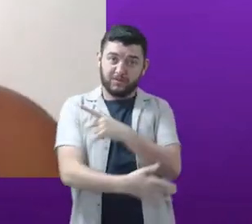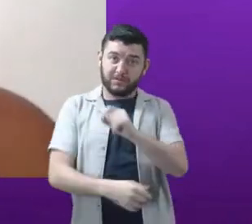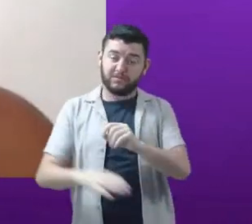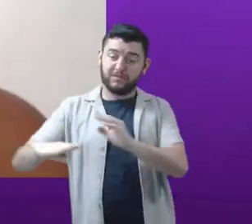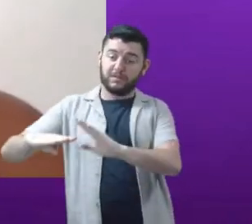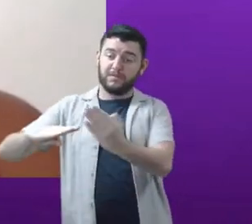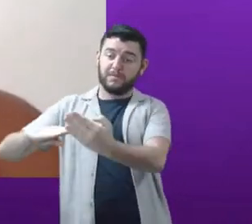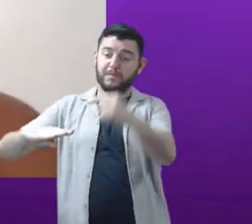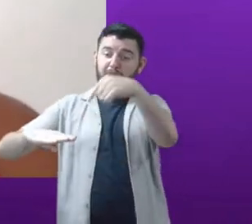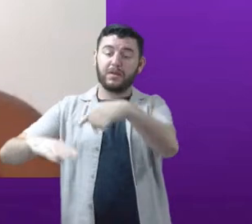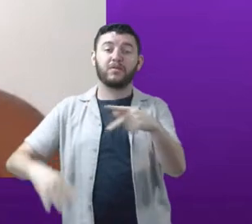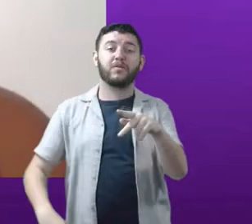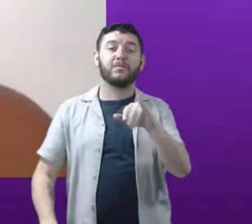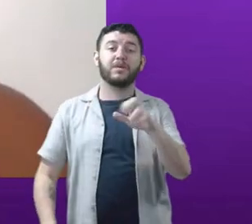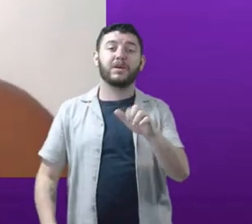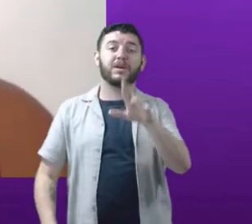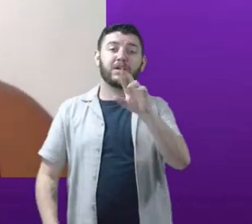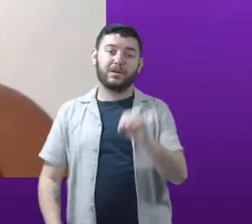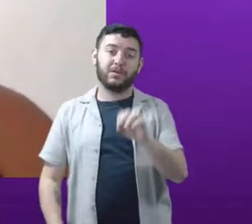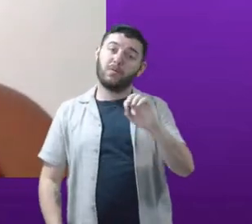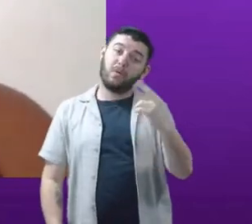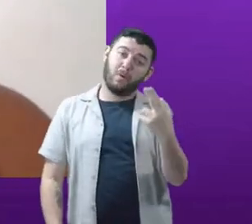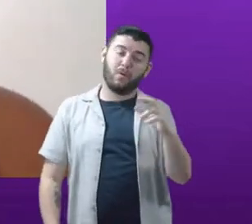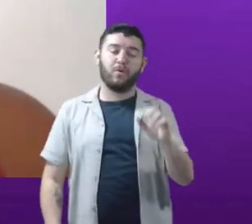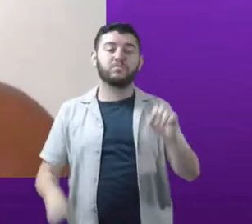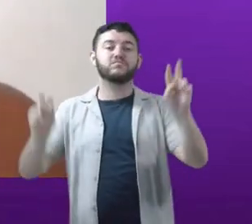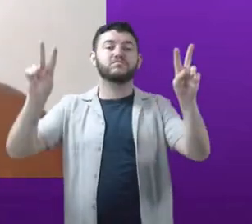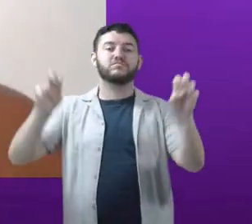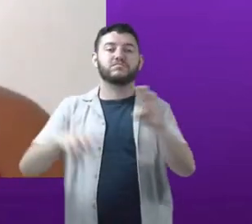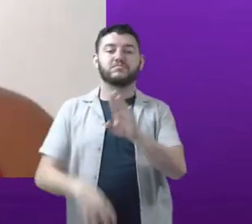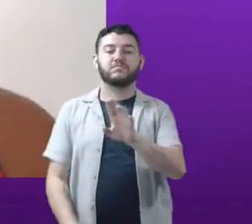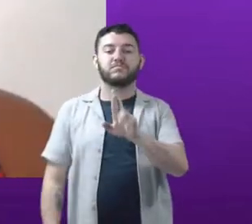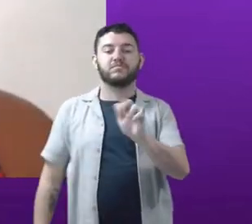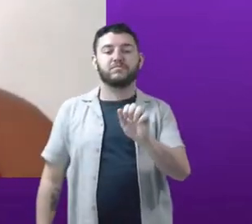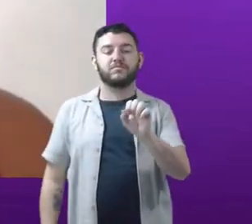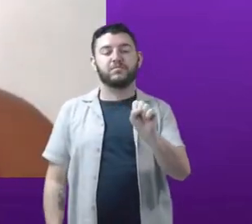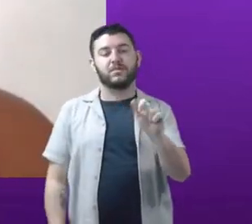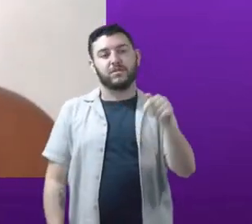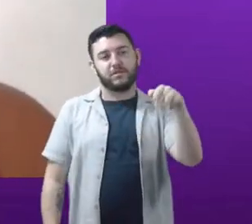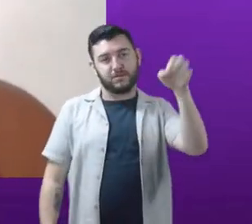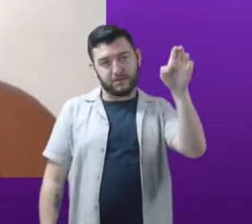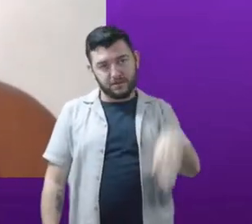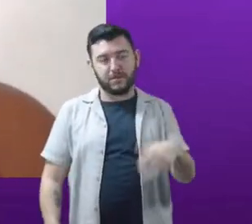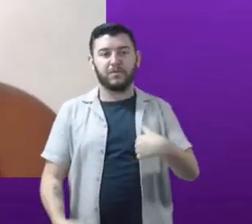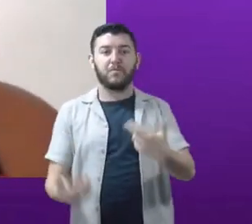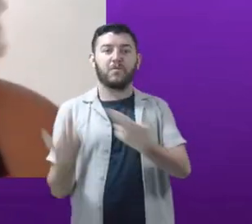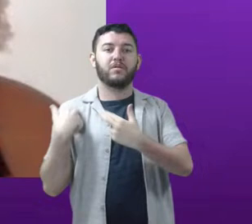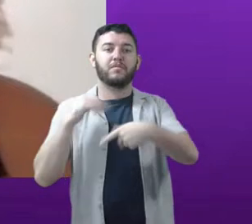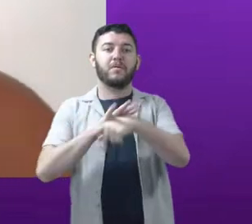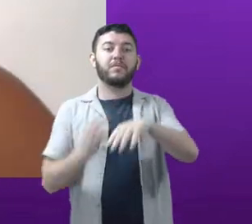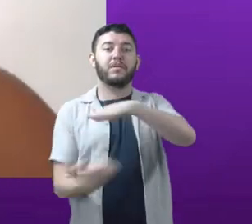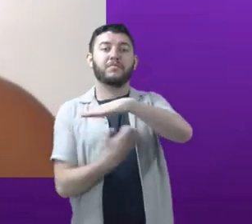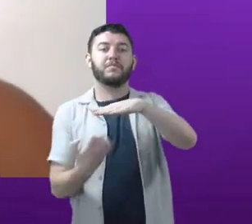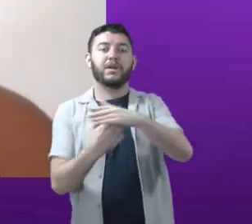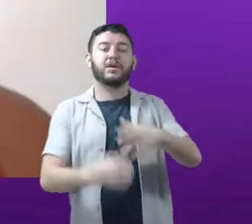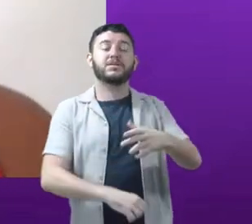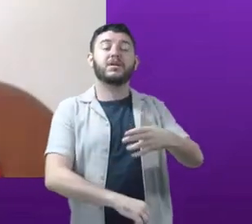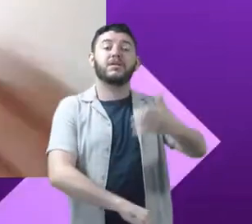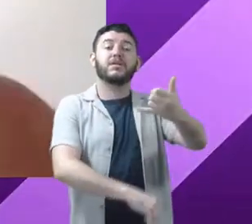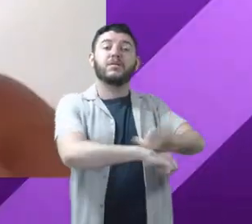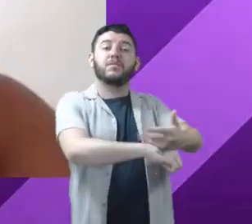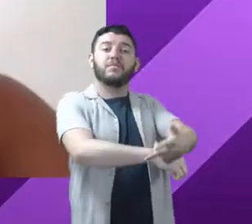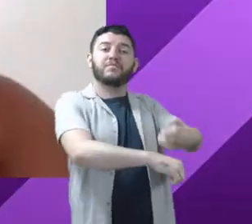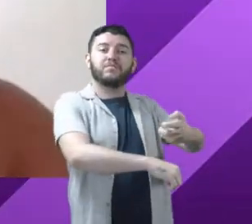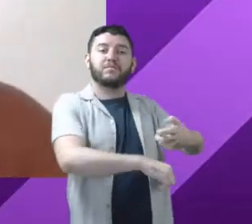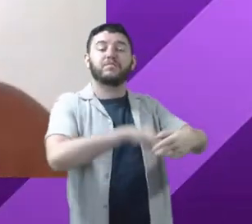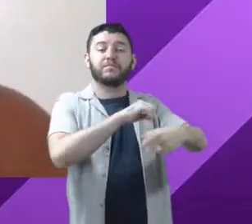ou caso Braskem, né, foi causada por essa mineradora, Braskem, uma das maiores do país, né? Uma